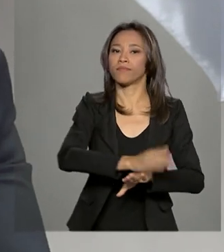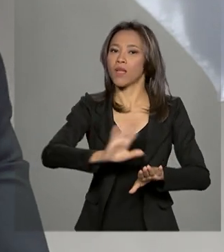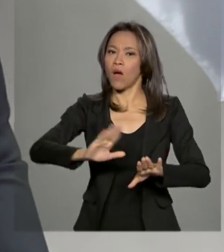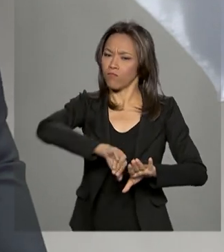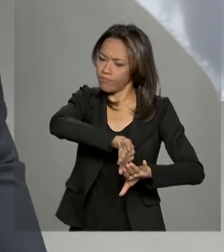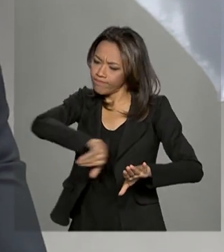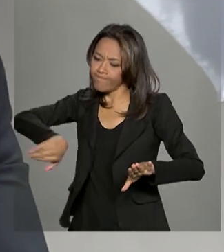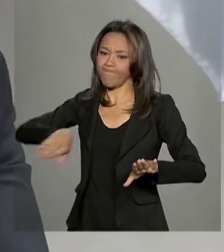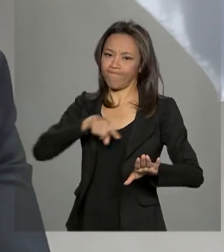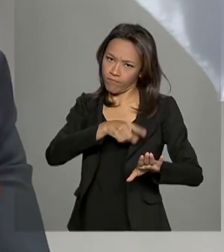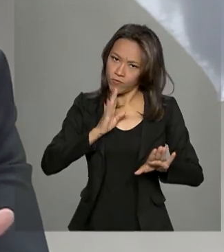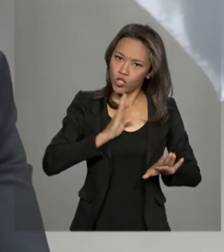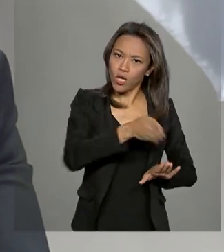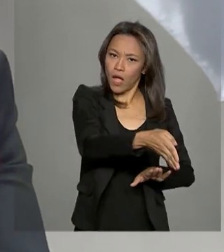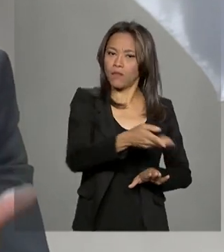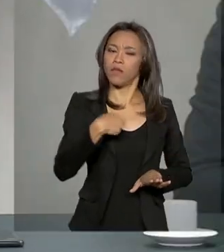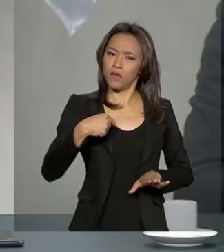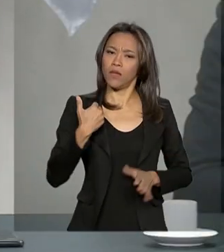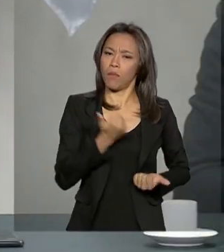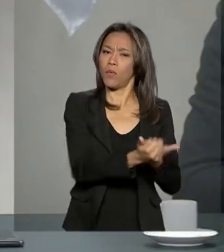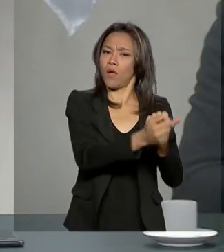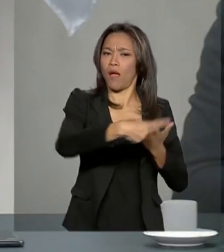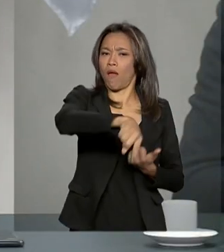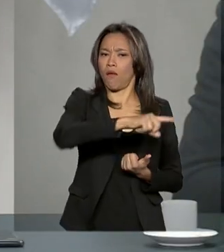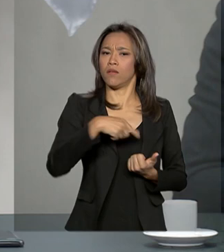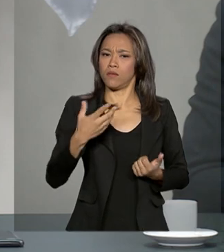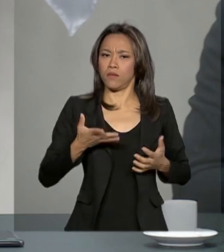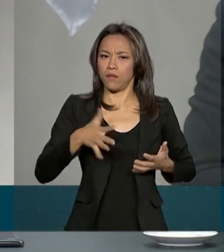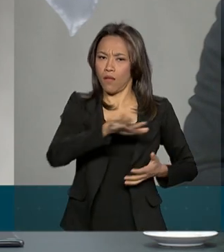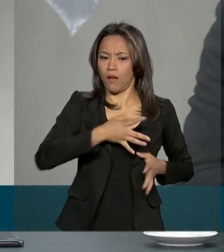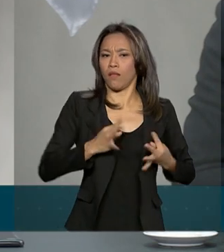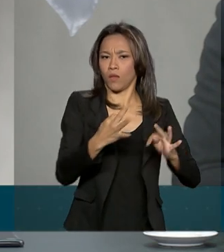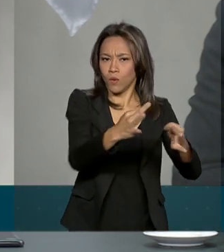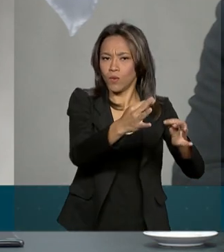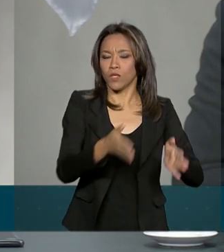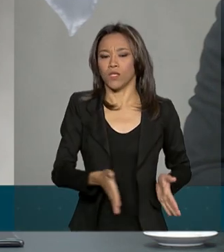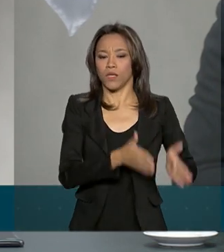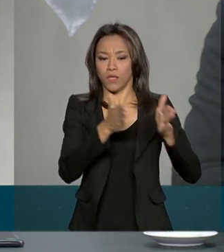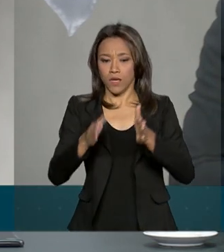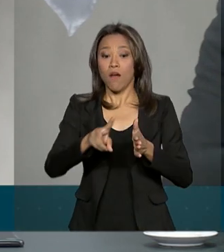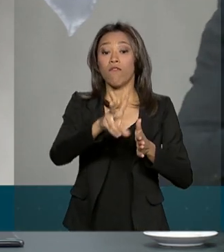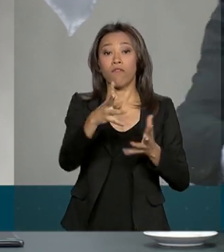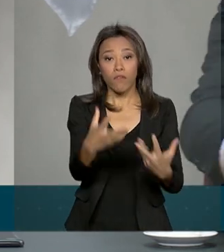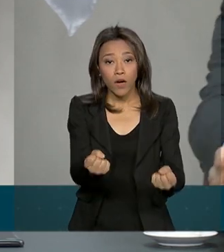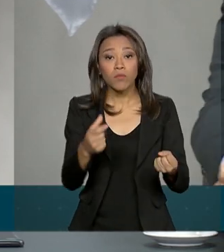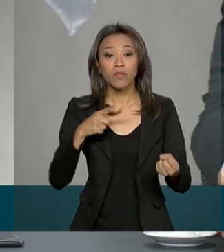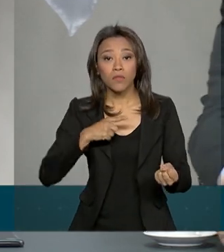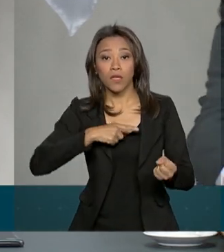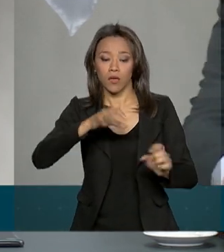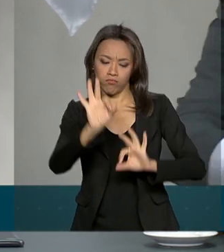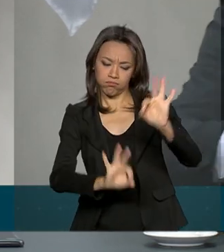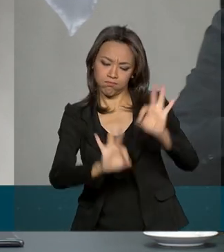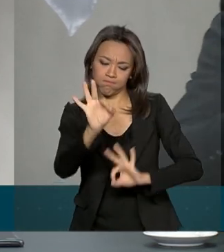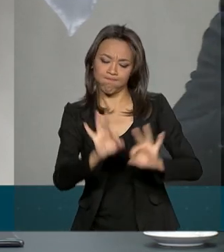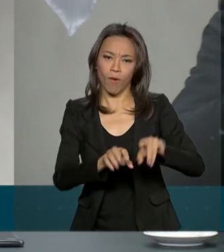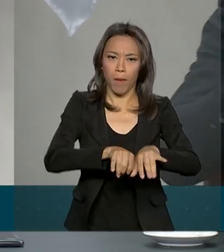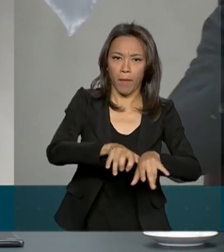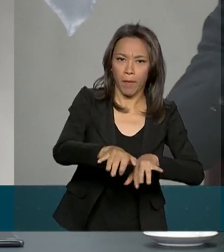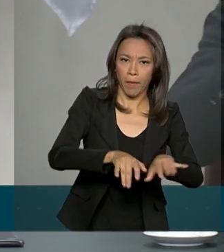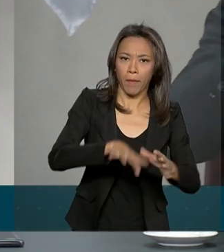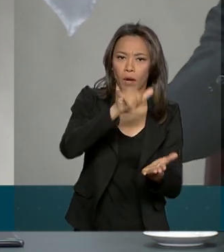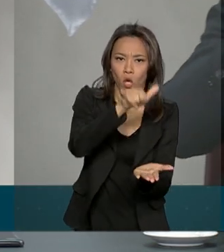tecnologia a favor dos caminhoneiros. Nós vamos ter aí o desenvolvimento de softwares, como foi explicado, nós vamos ter a